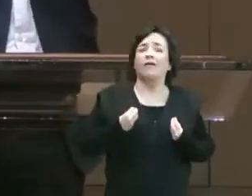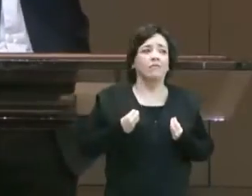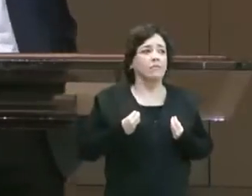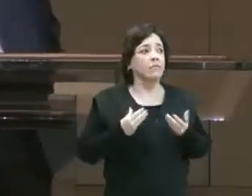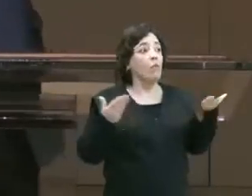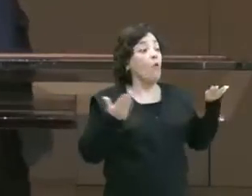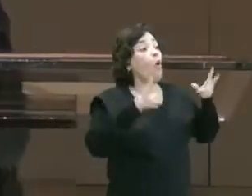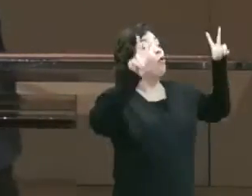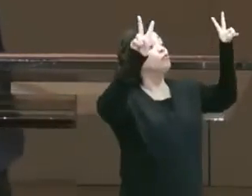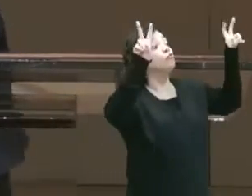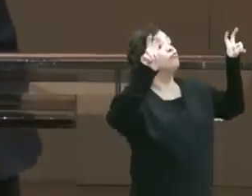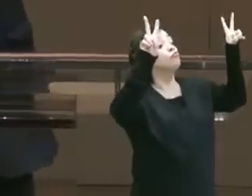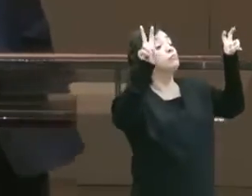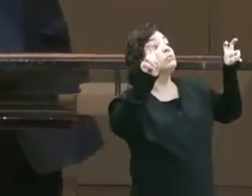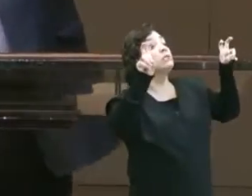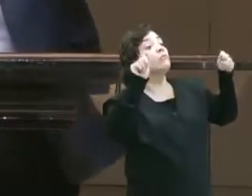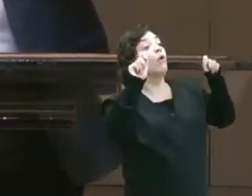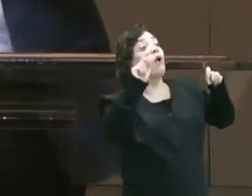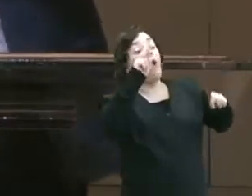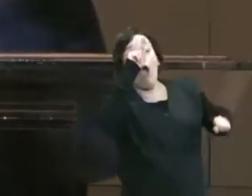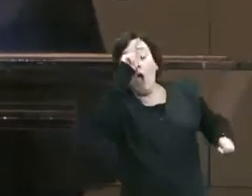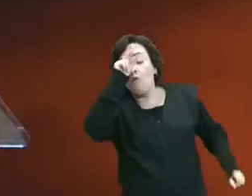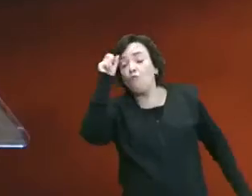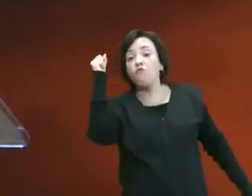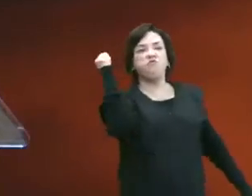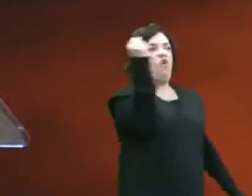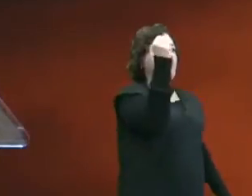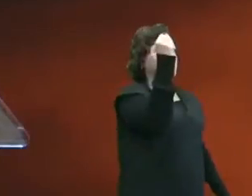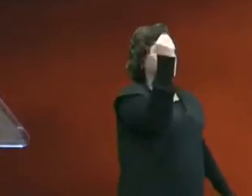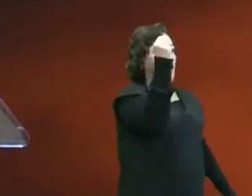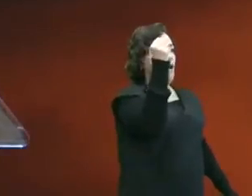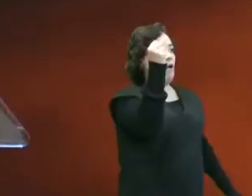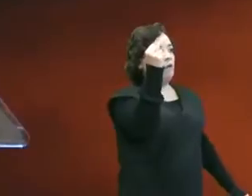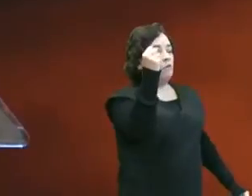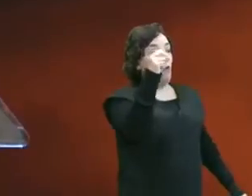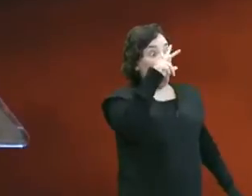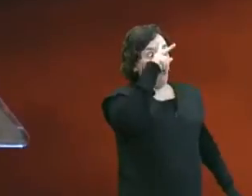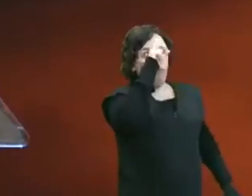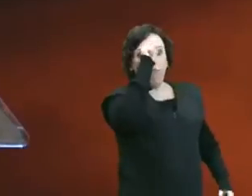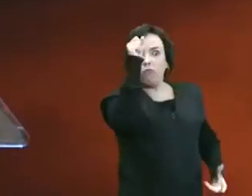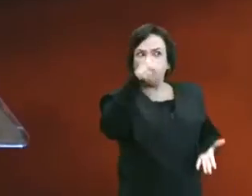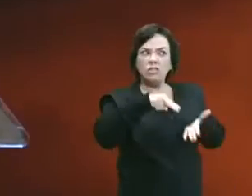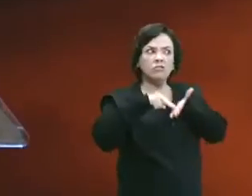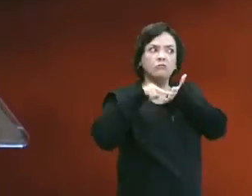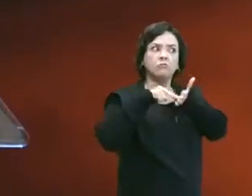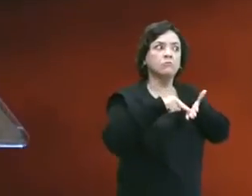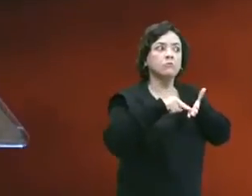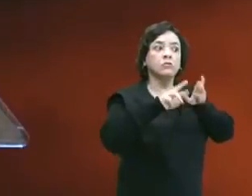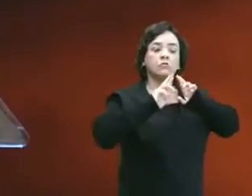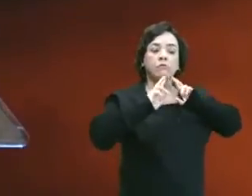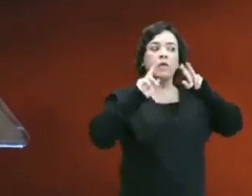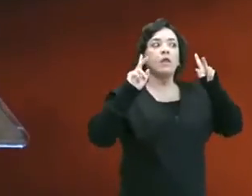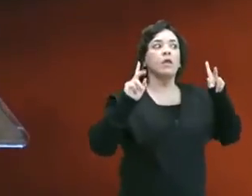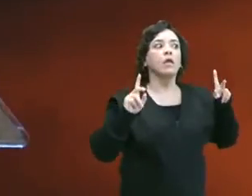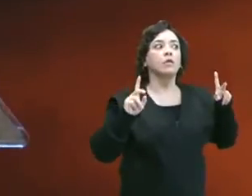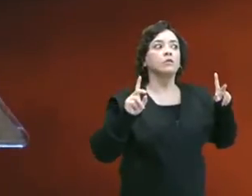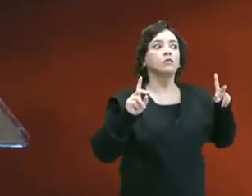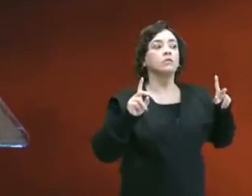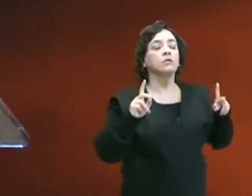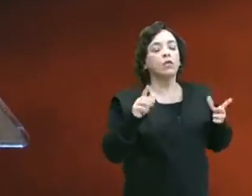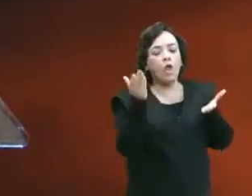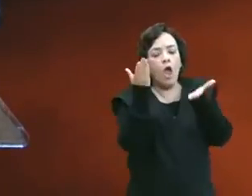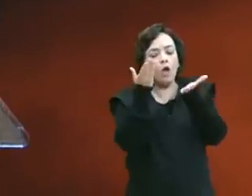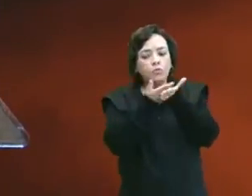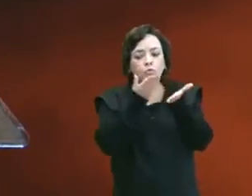hoje é Força Incomum. Força Incomum. Nós temos estudado